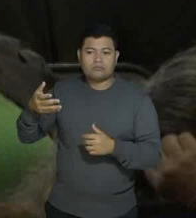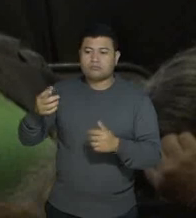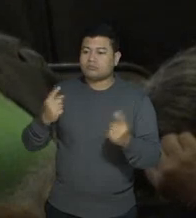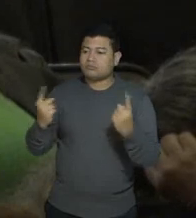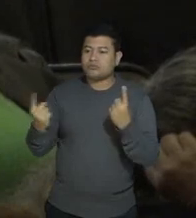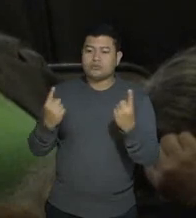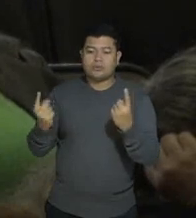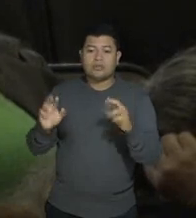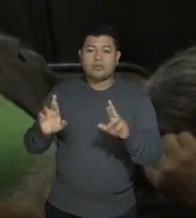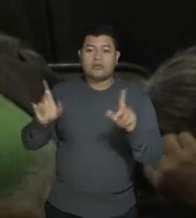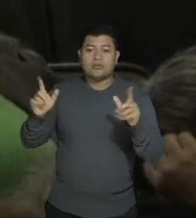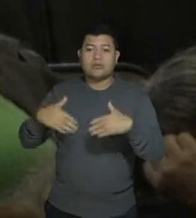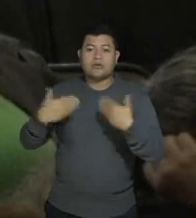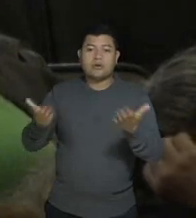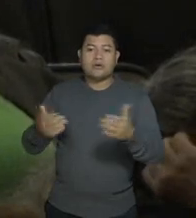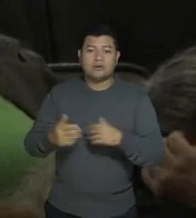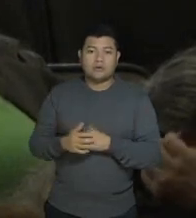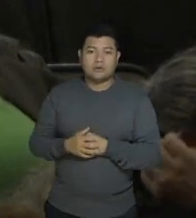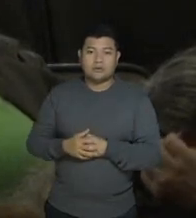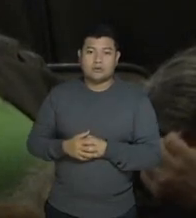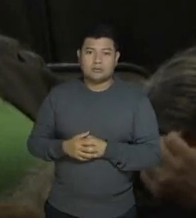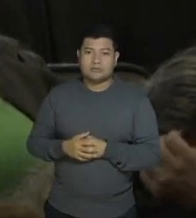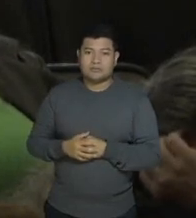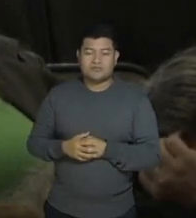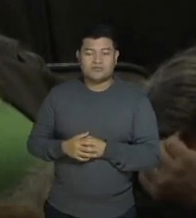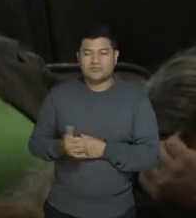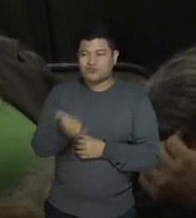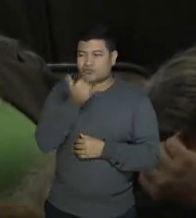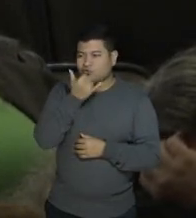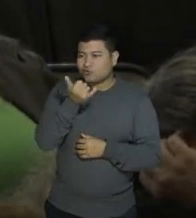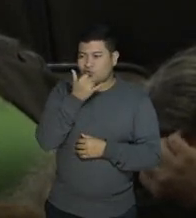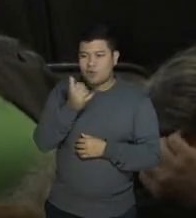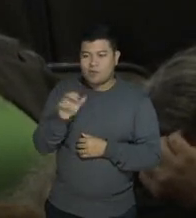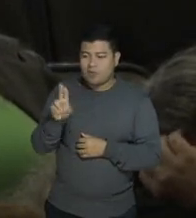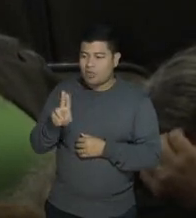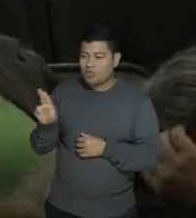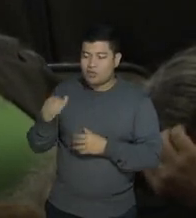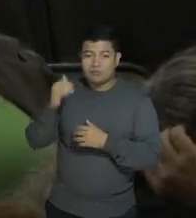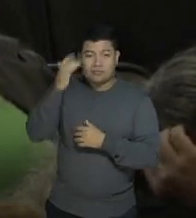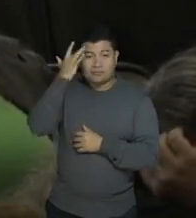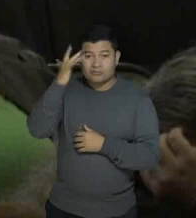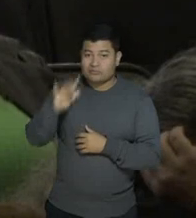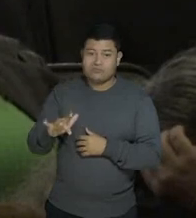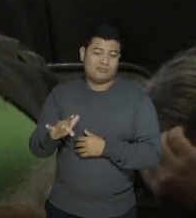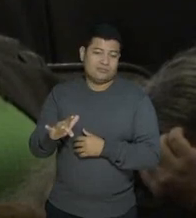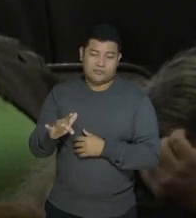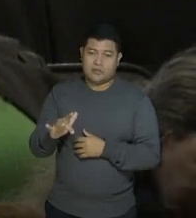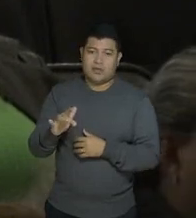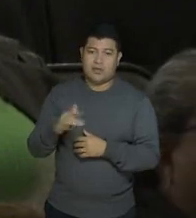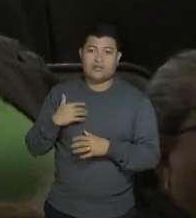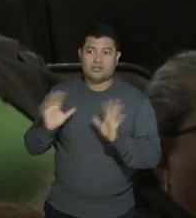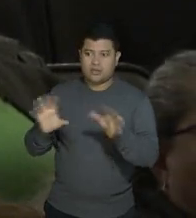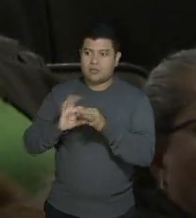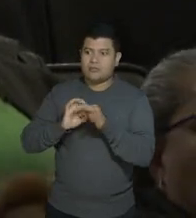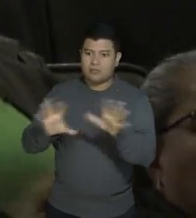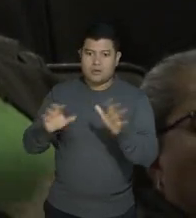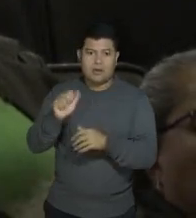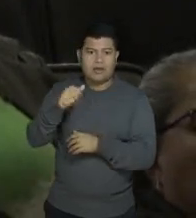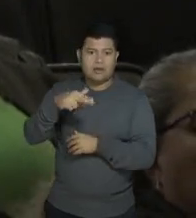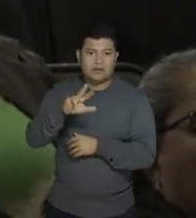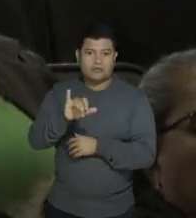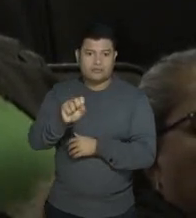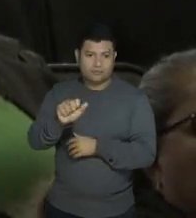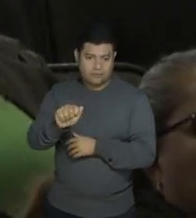Qual a medicação? Eu não tenho o nome certo, eu sei que foi liberado pela Anvisa e vai ser bem vendido no